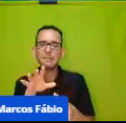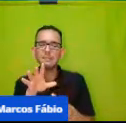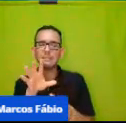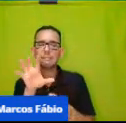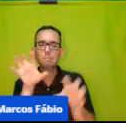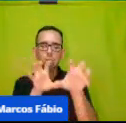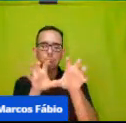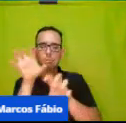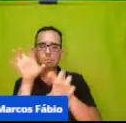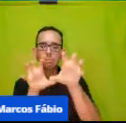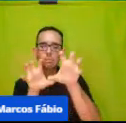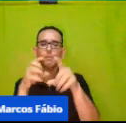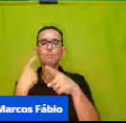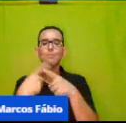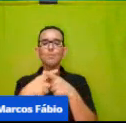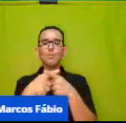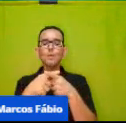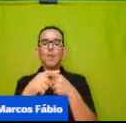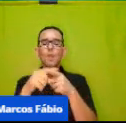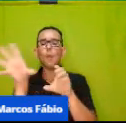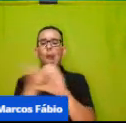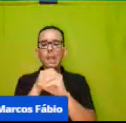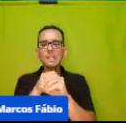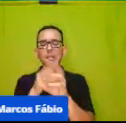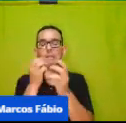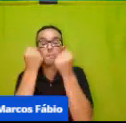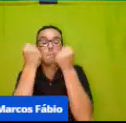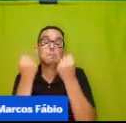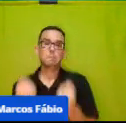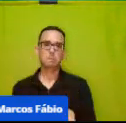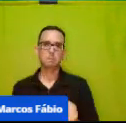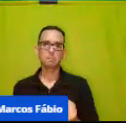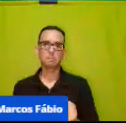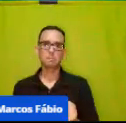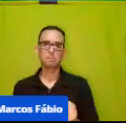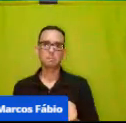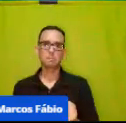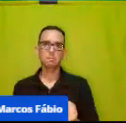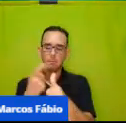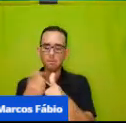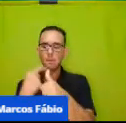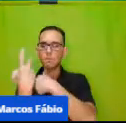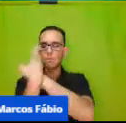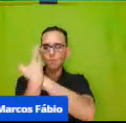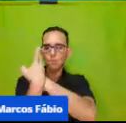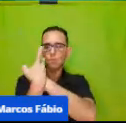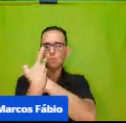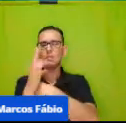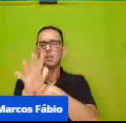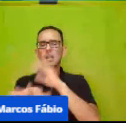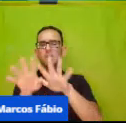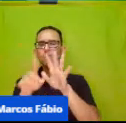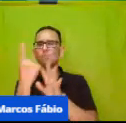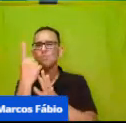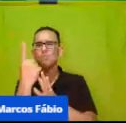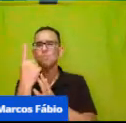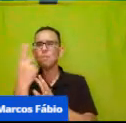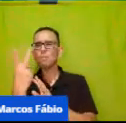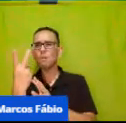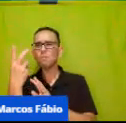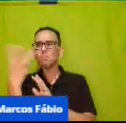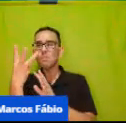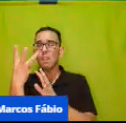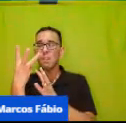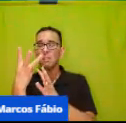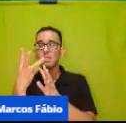Então, normalmente eu gravo a aula, né? 1, 2, 3 exercícios, dependendo de qual é